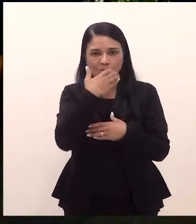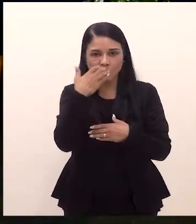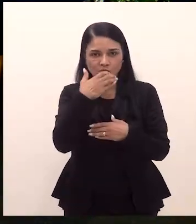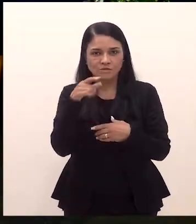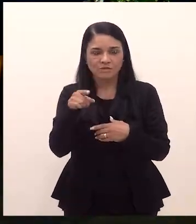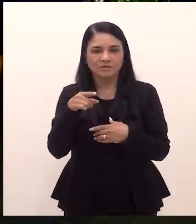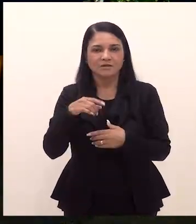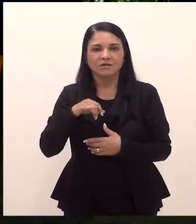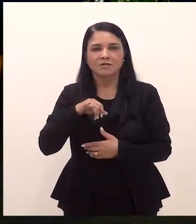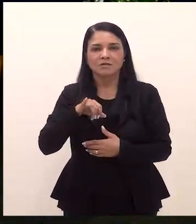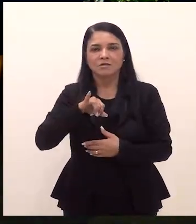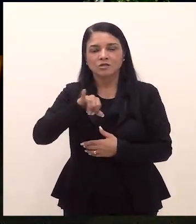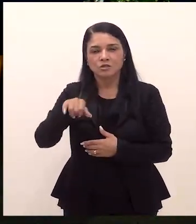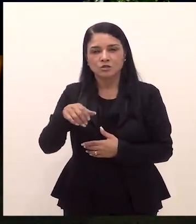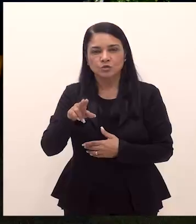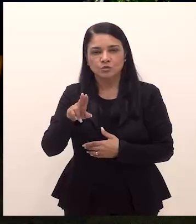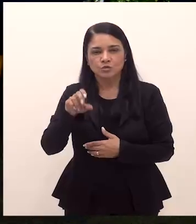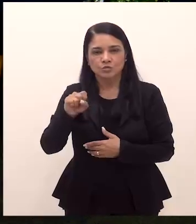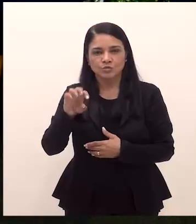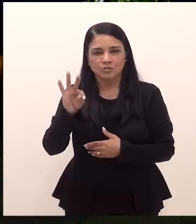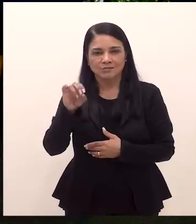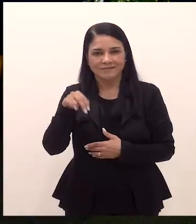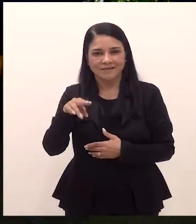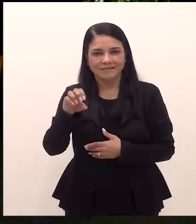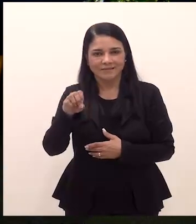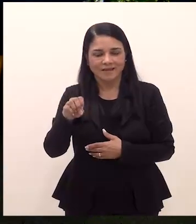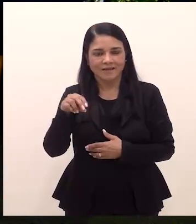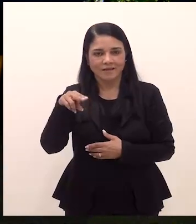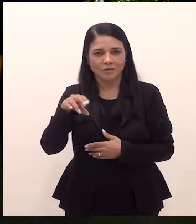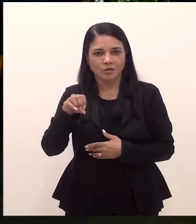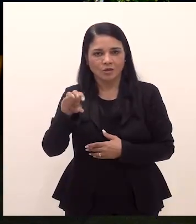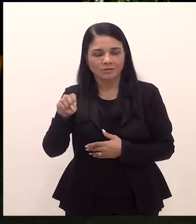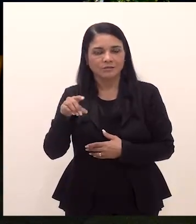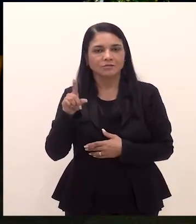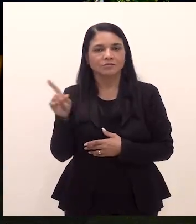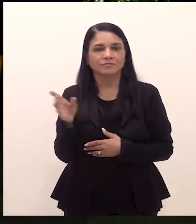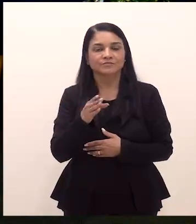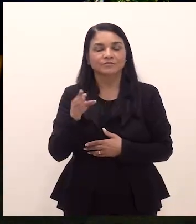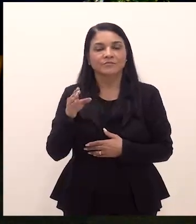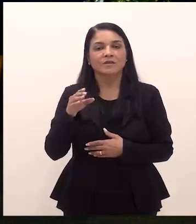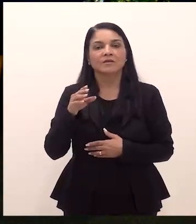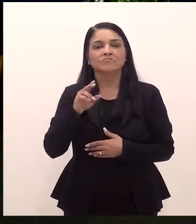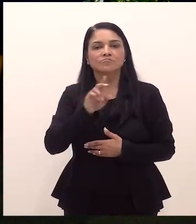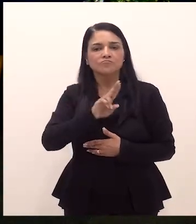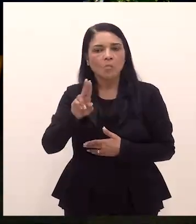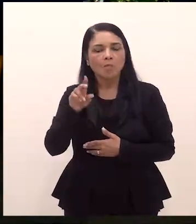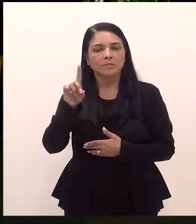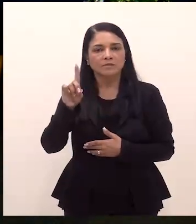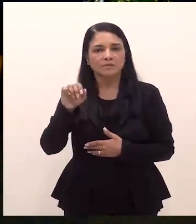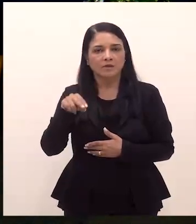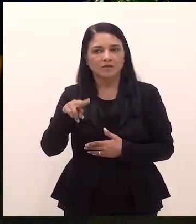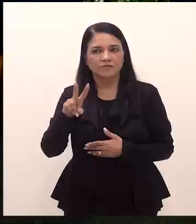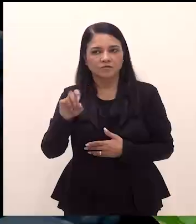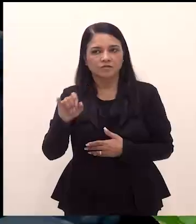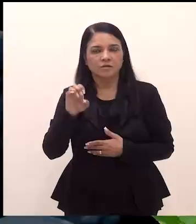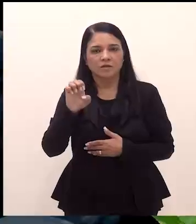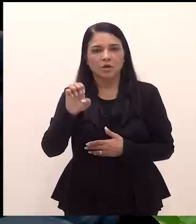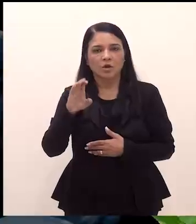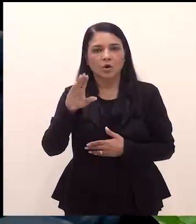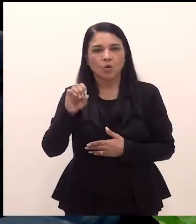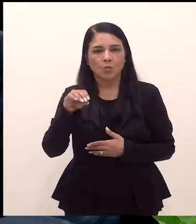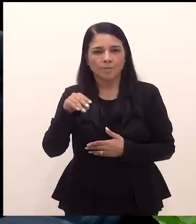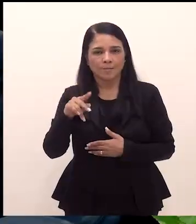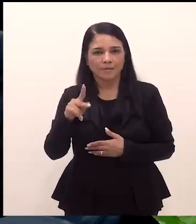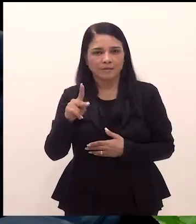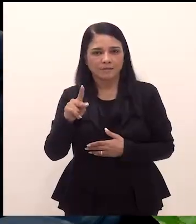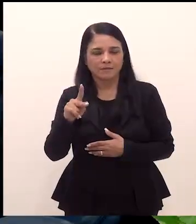né? Chama Sustentar a Nota, Perfis Musicais, do David Remnick, editado pela Companhia das Letras, que